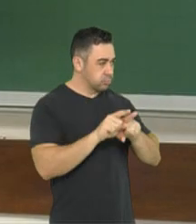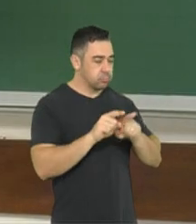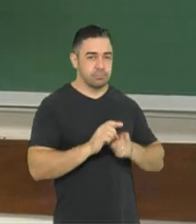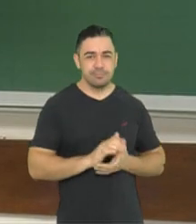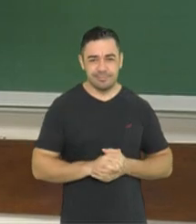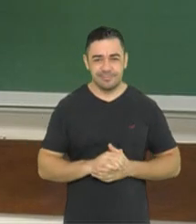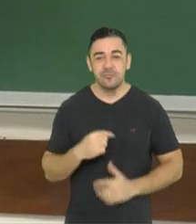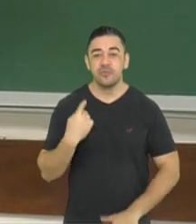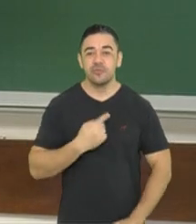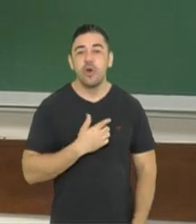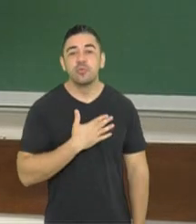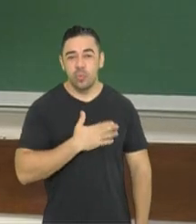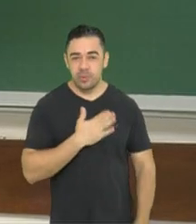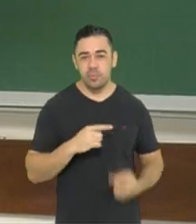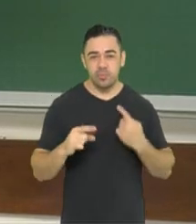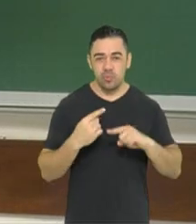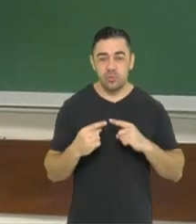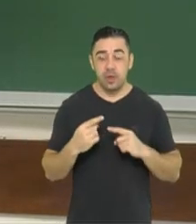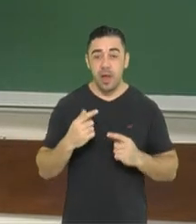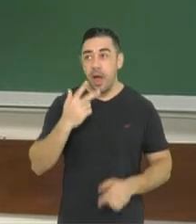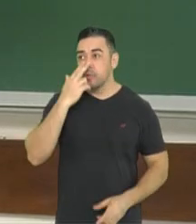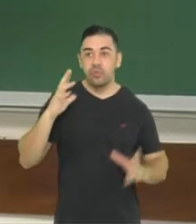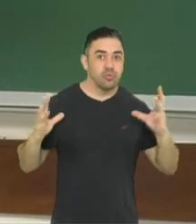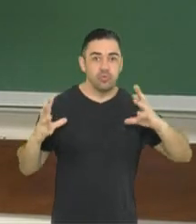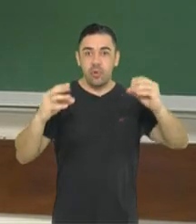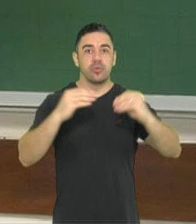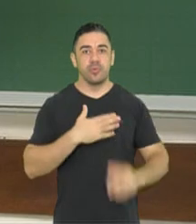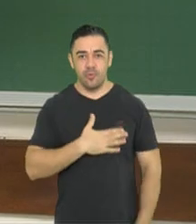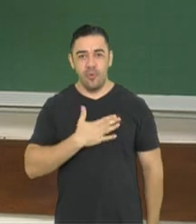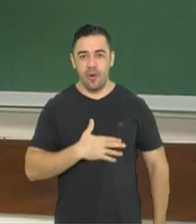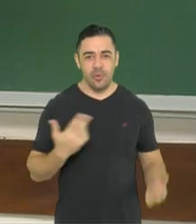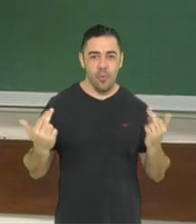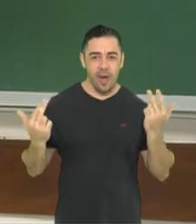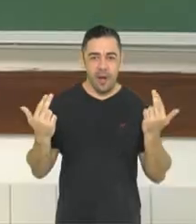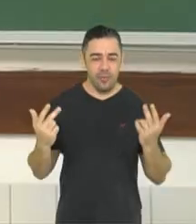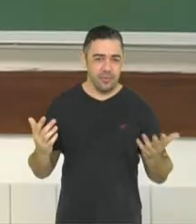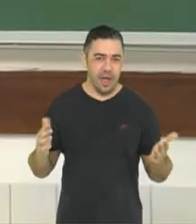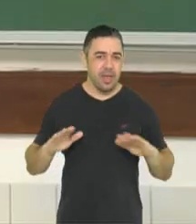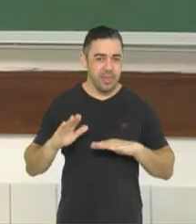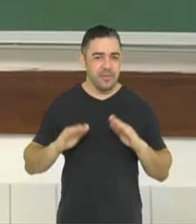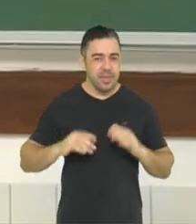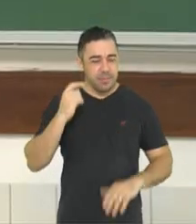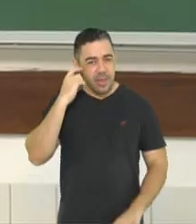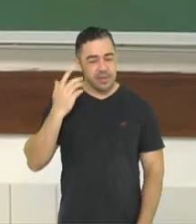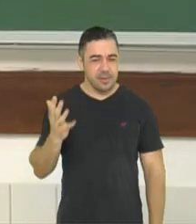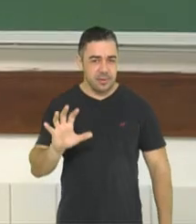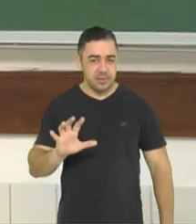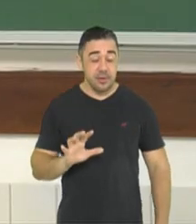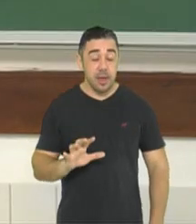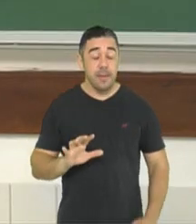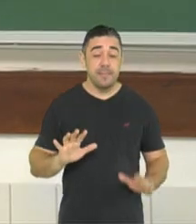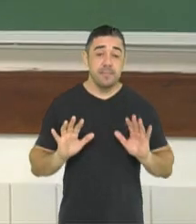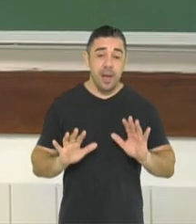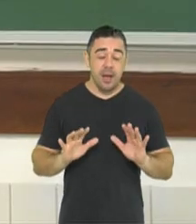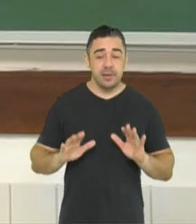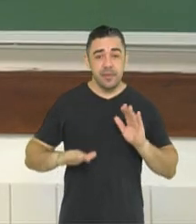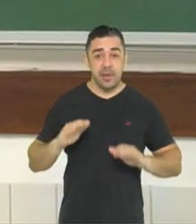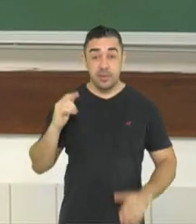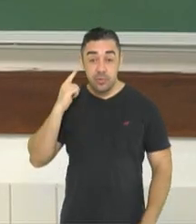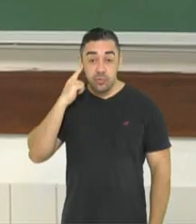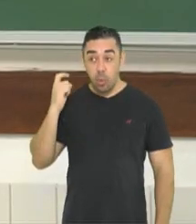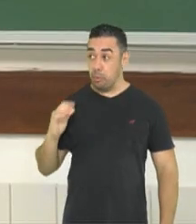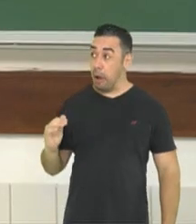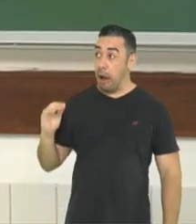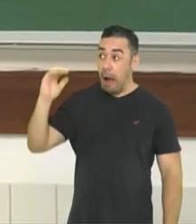gente quando gosta de uma música, a gente acha que todo mundo gosta também, né? Às vezes a gente tem essa impressão. E a gente escuta alto